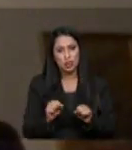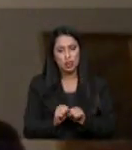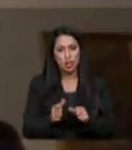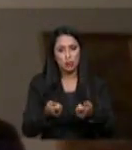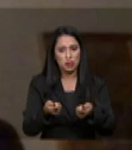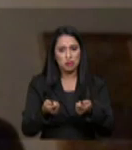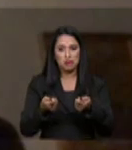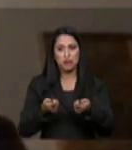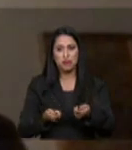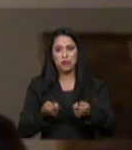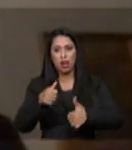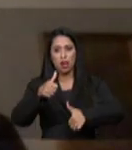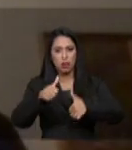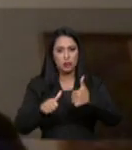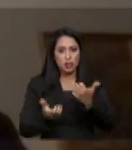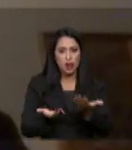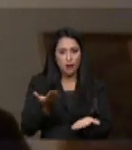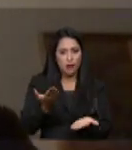freios e contrapesos